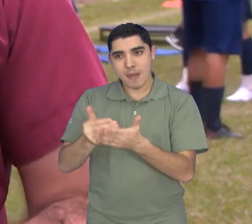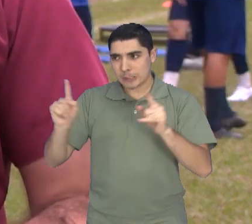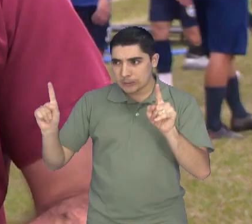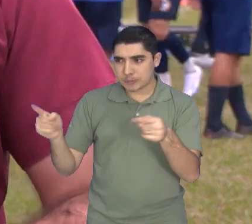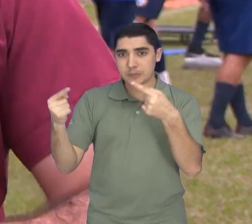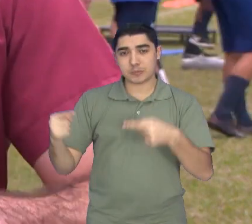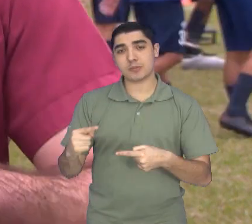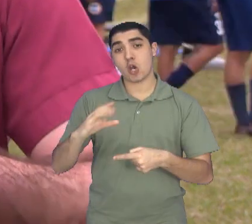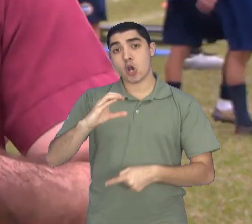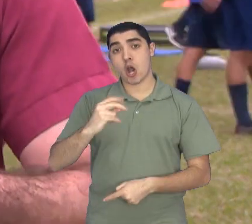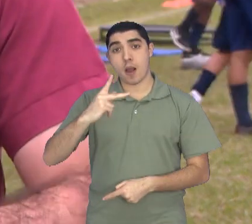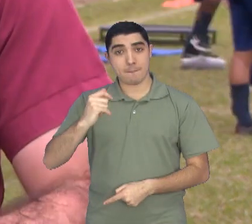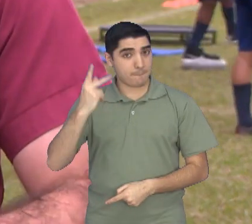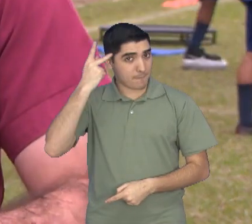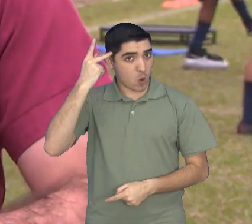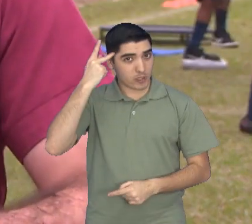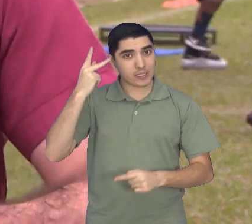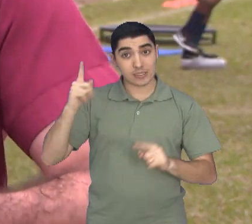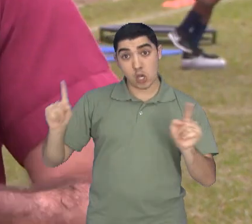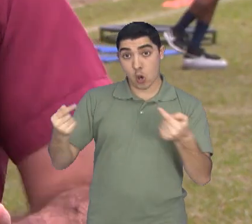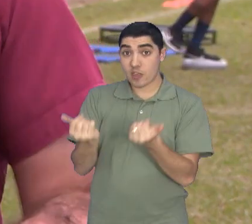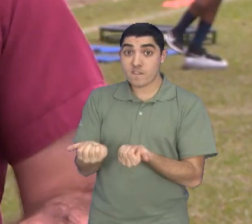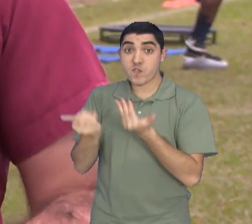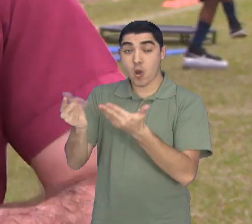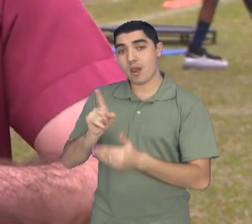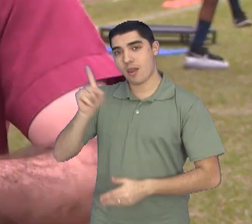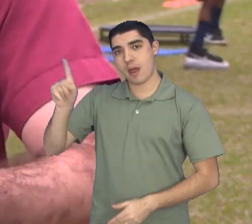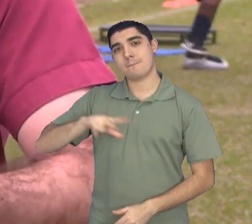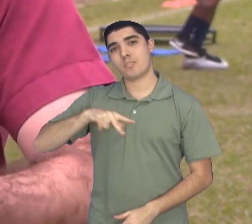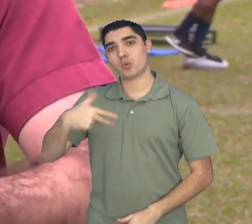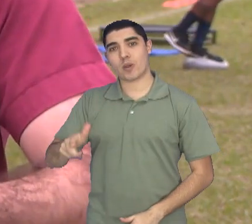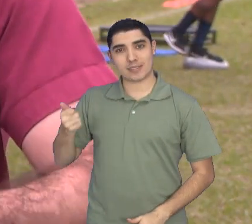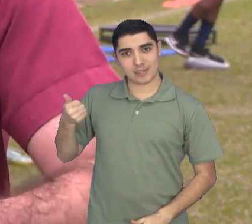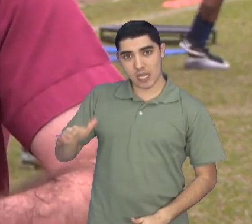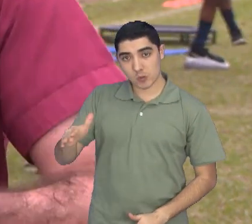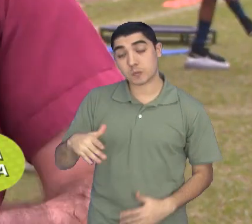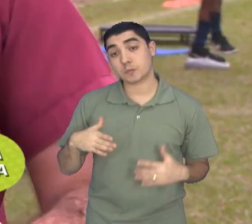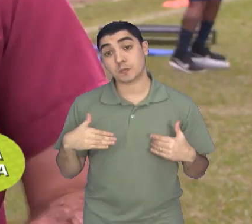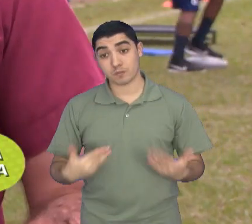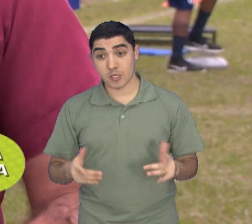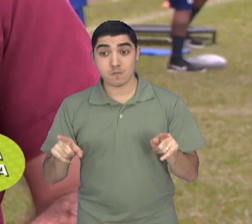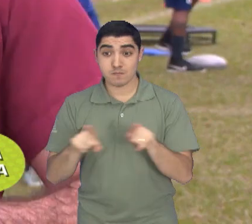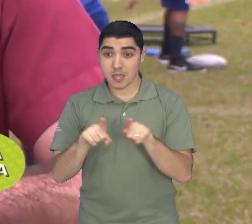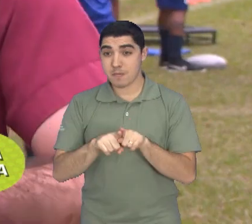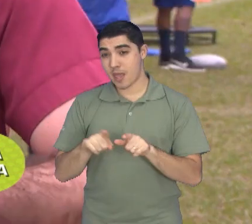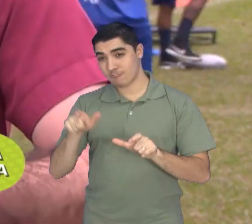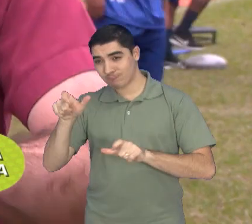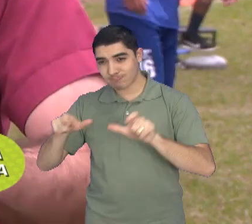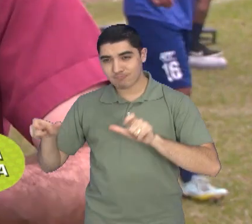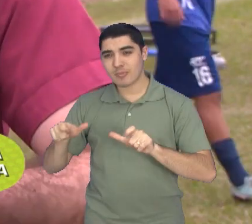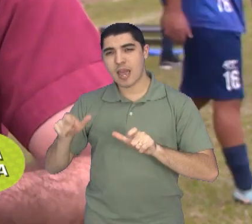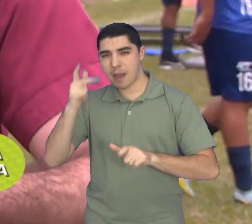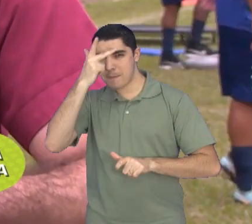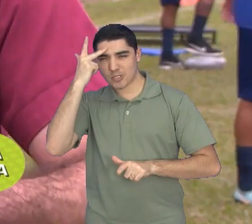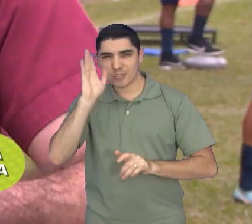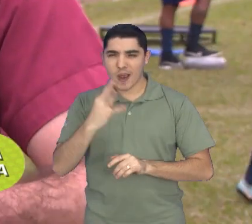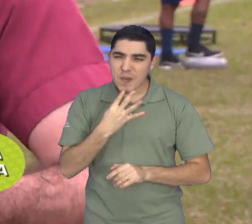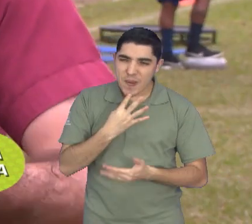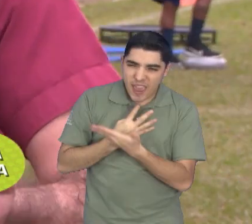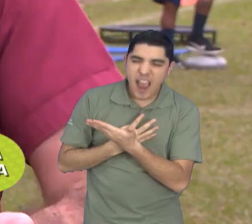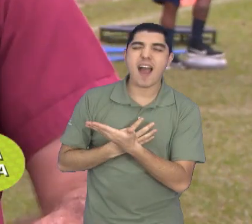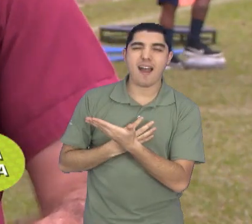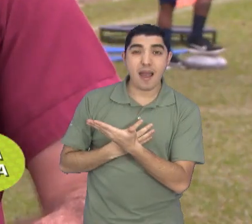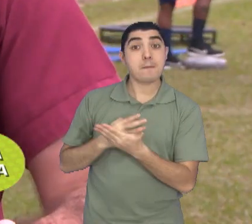fora de casa contra a Portuguesa Santista. E no elenco, as caras novas, os velhos conhecidos da torcida, só têm um